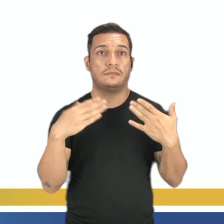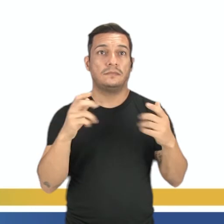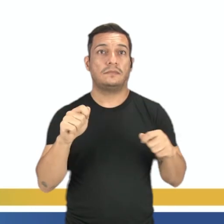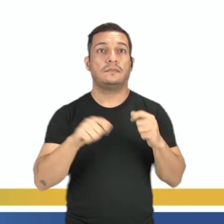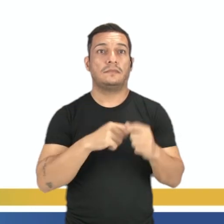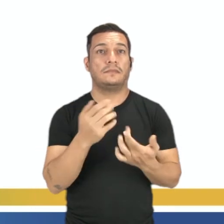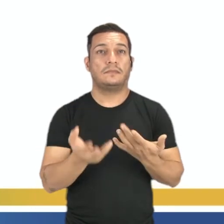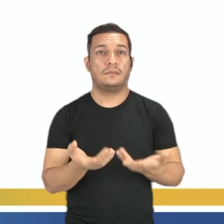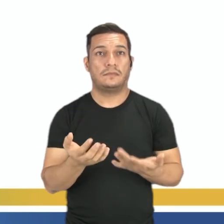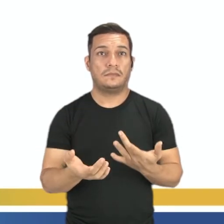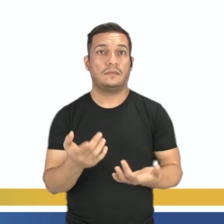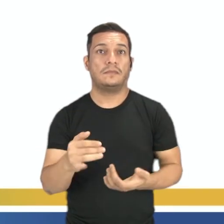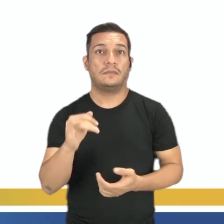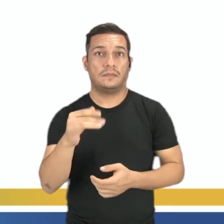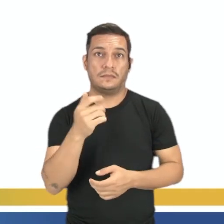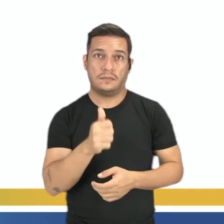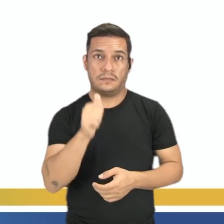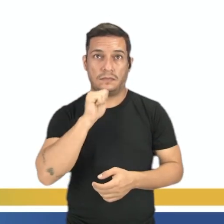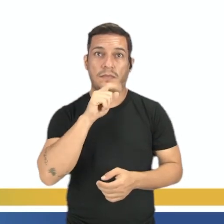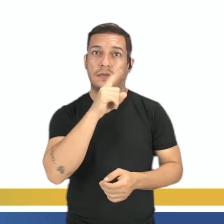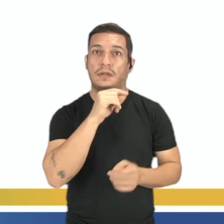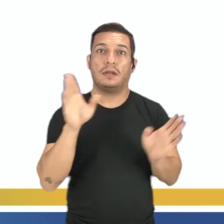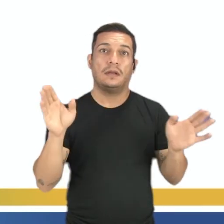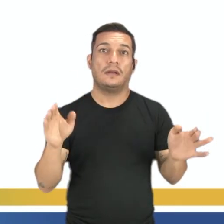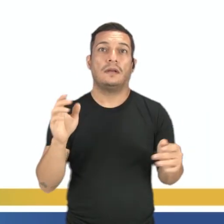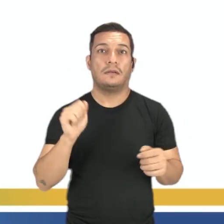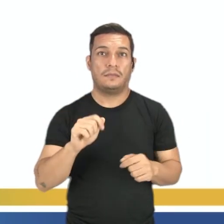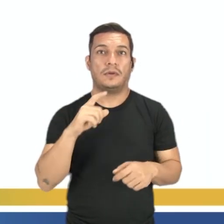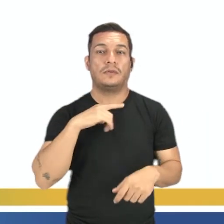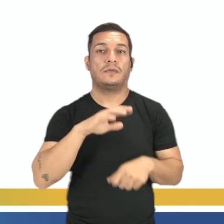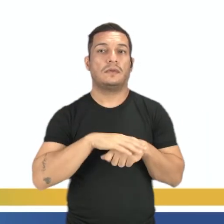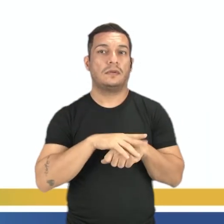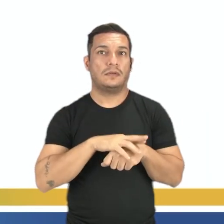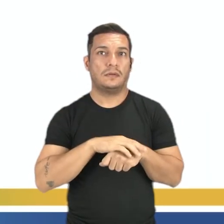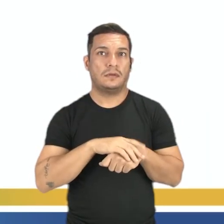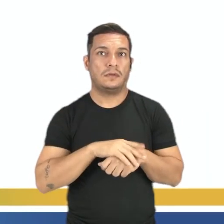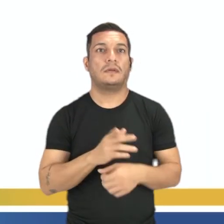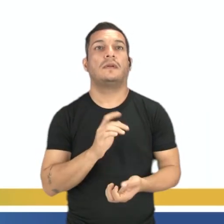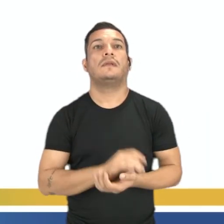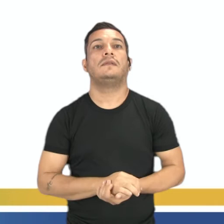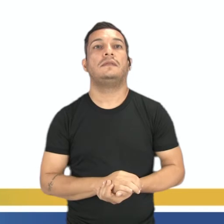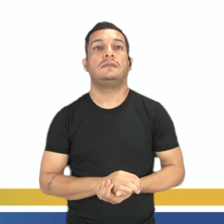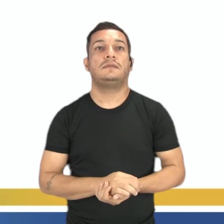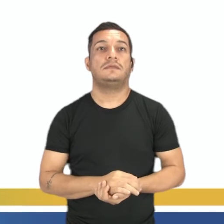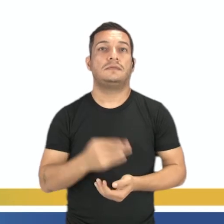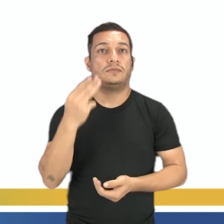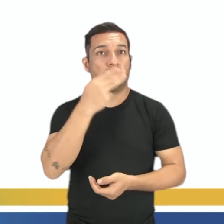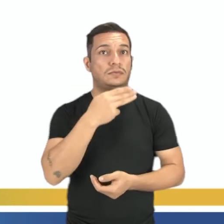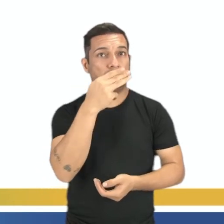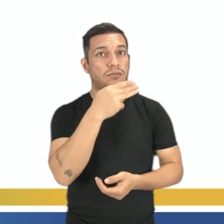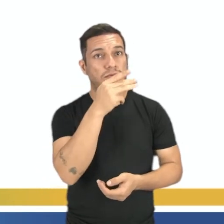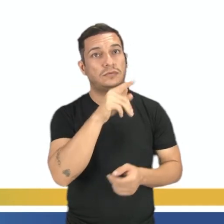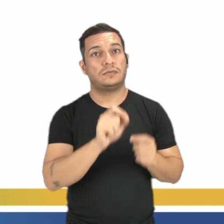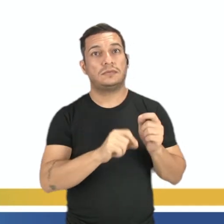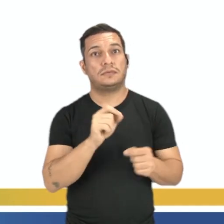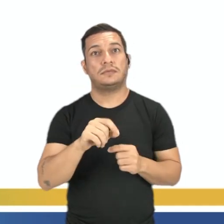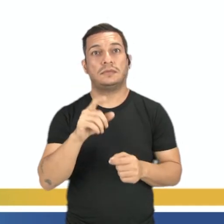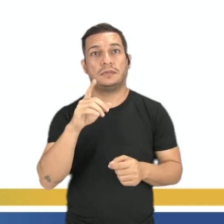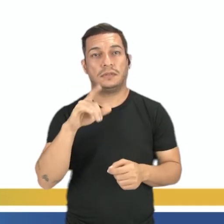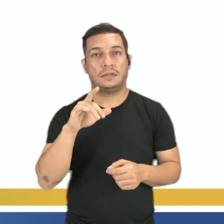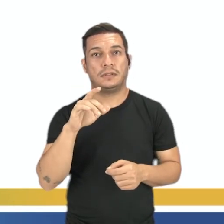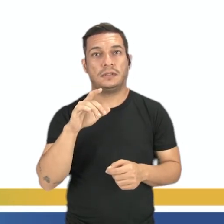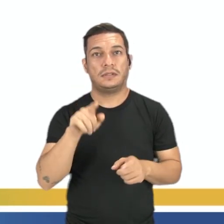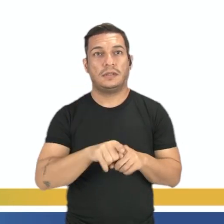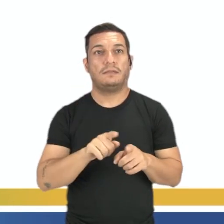pode fermentar e, se for ingerida pela ave, pode deixá-la doente. O excesso de açúcar, ao